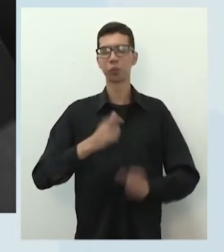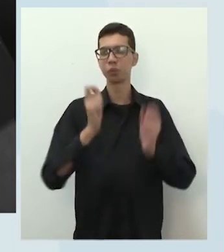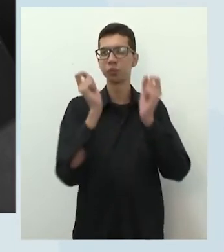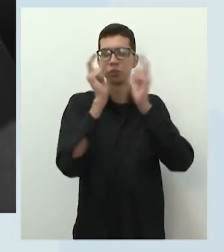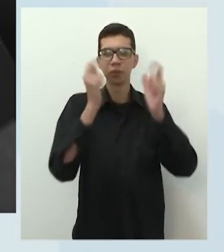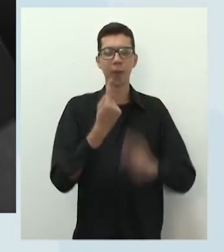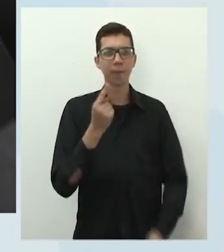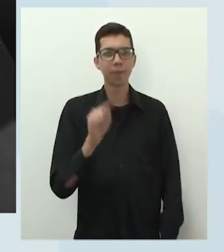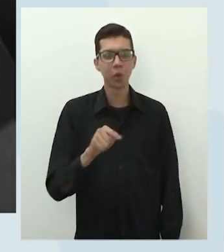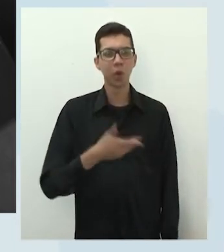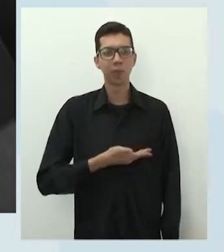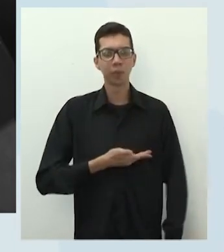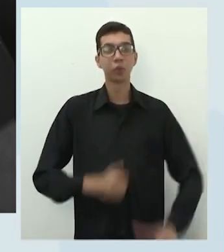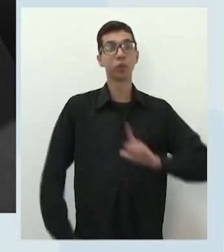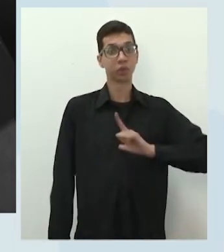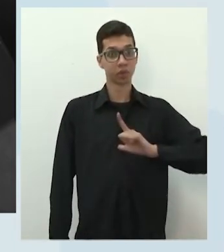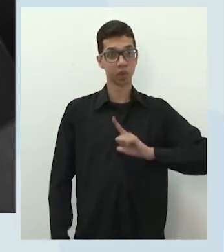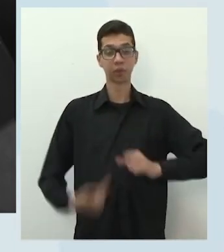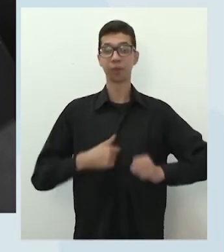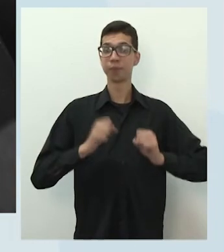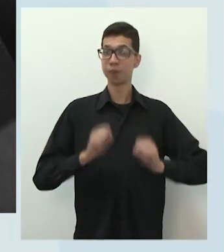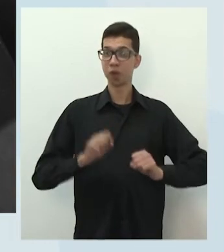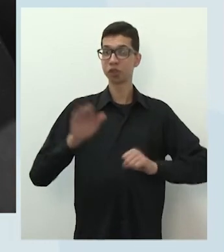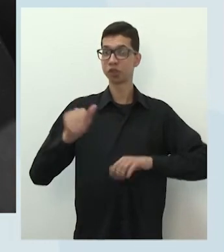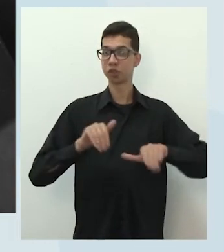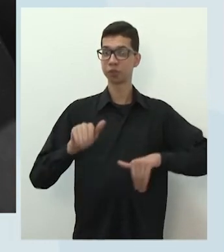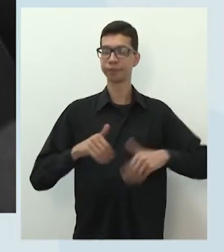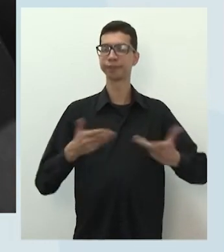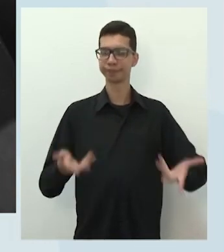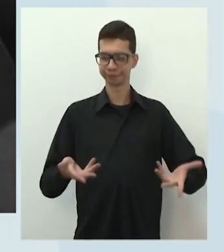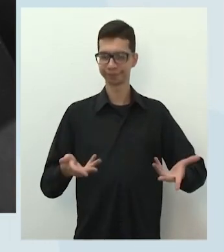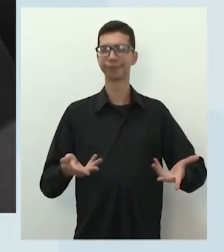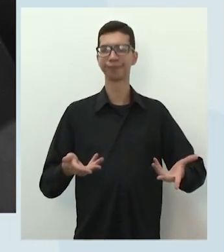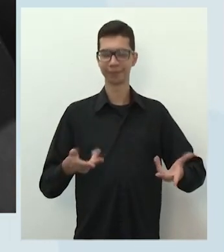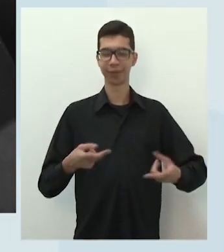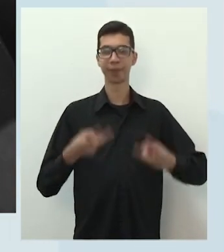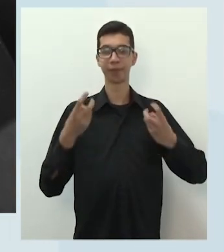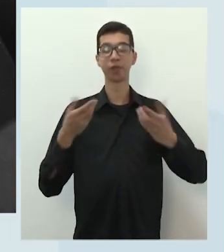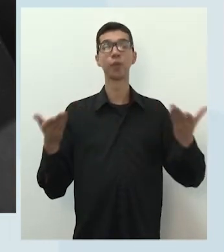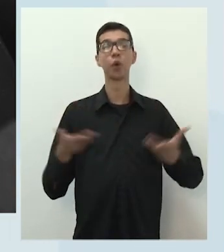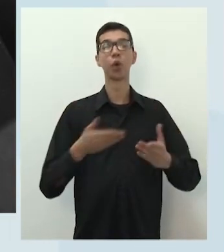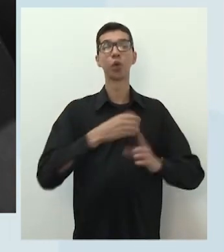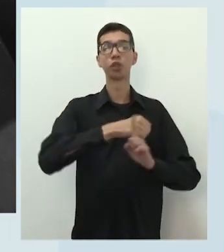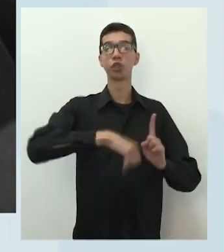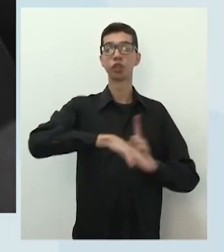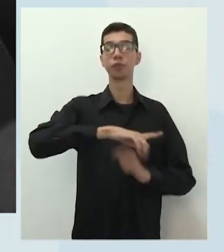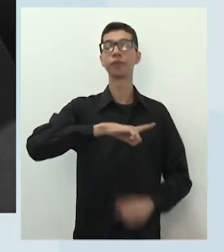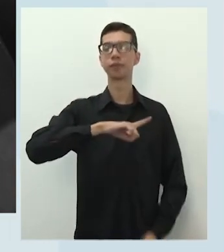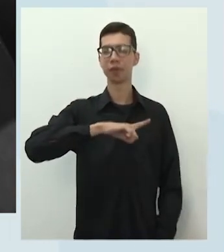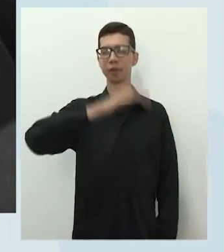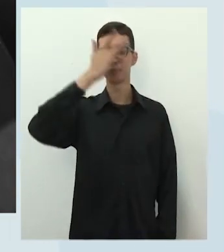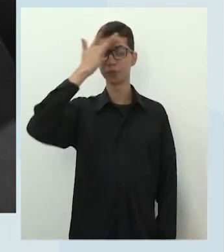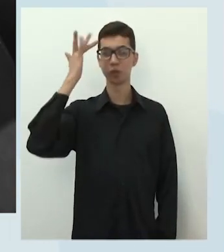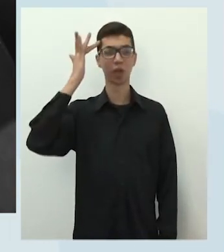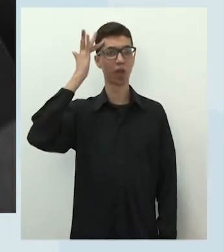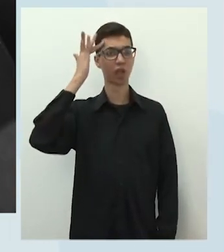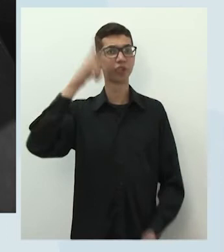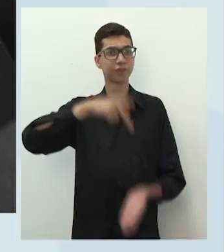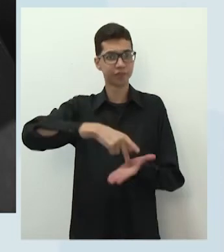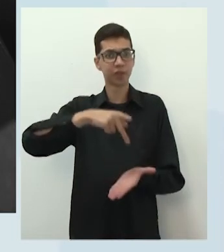amigos? Você vai perder 1000 amigos? Eu fiquei assustadíssimo. Eu nem tinha pensado que eu